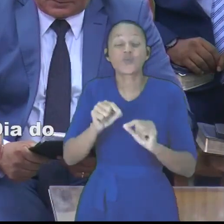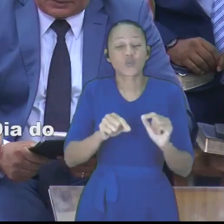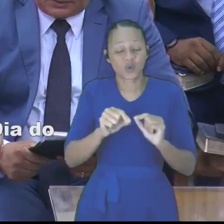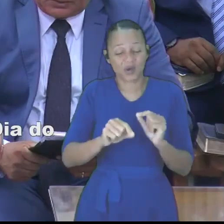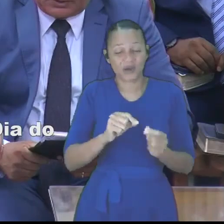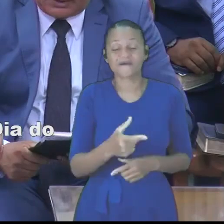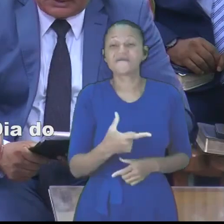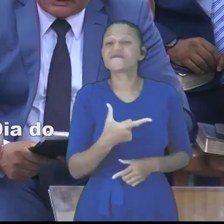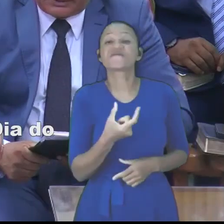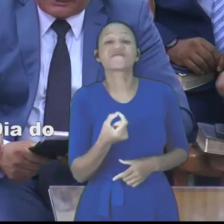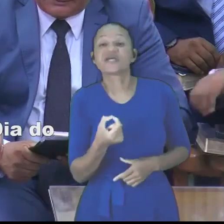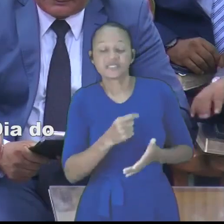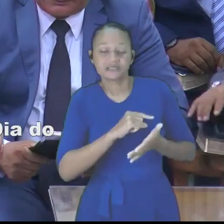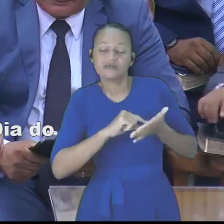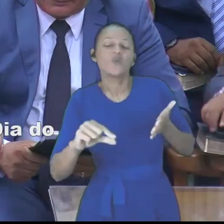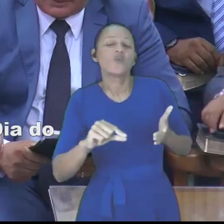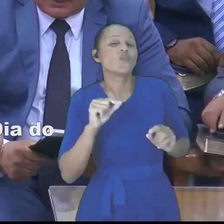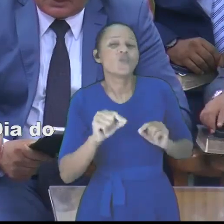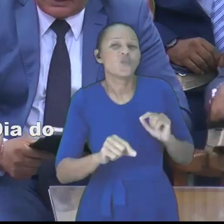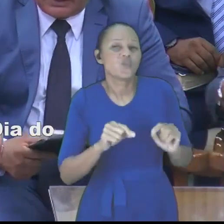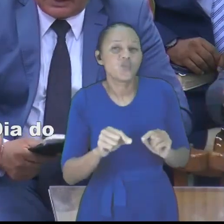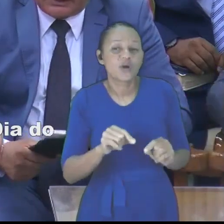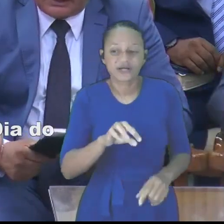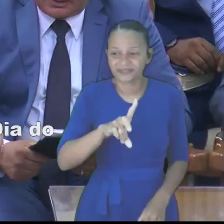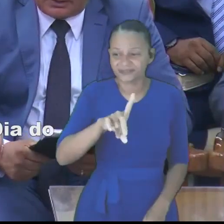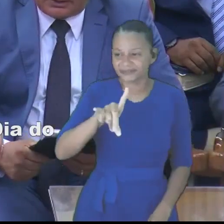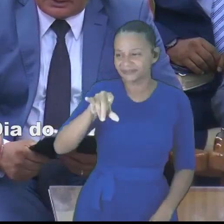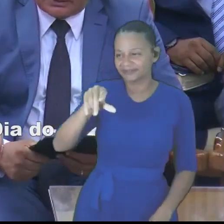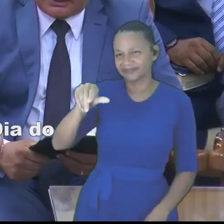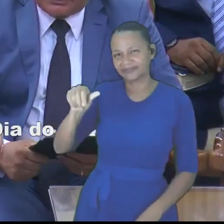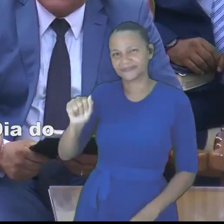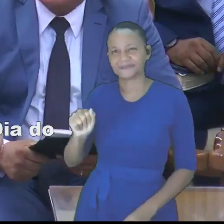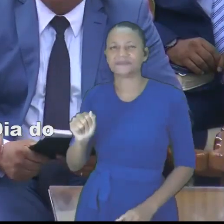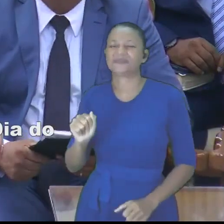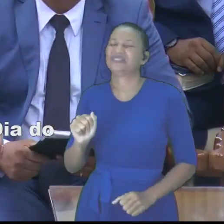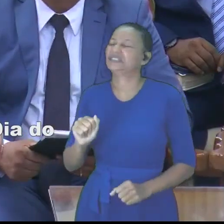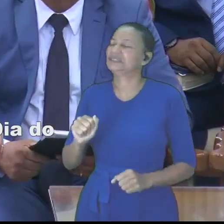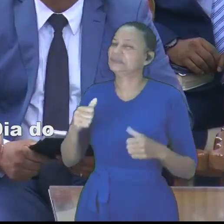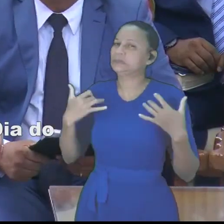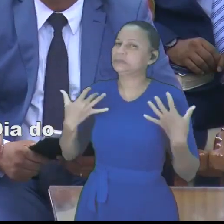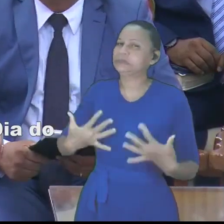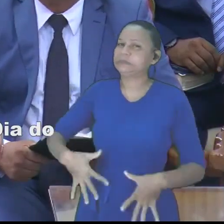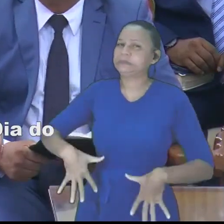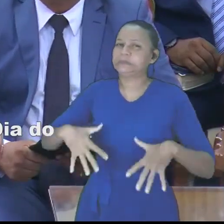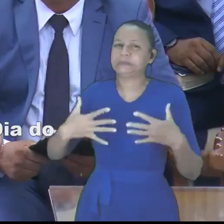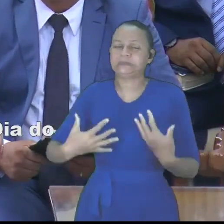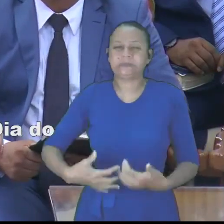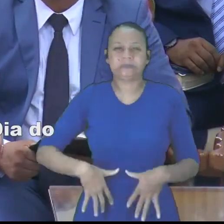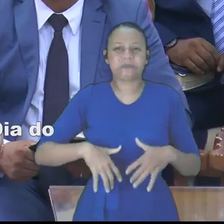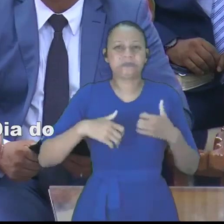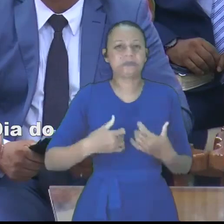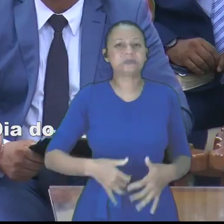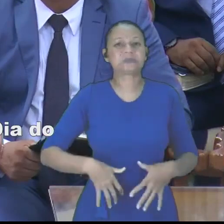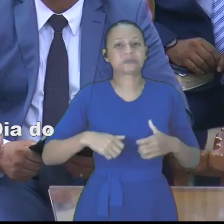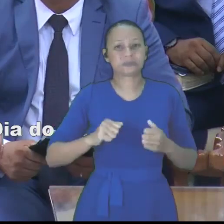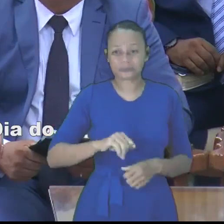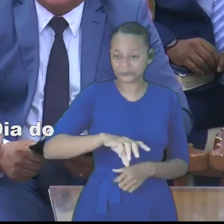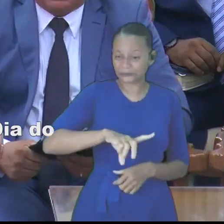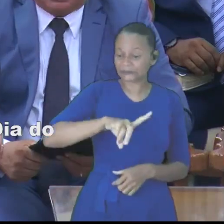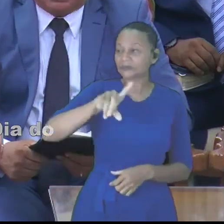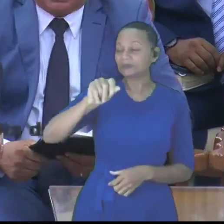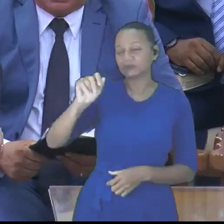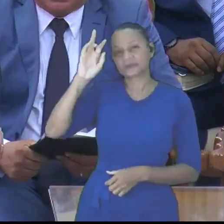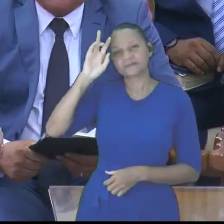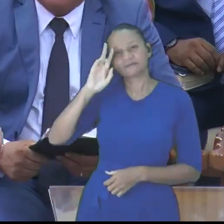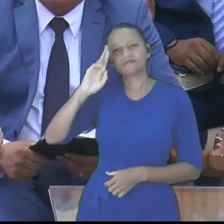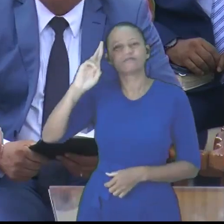20, antes de chegar o quê? O dia. O grande e glorioso dia do Senhor. O dia do Senhor